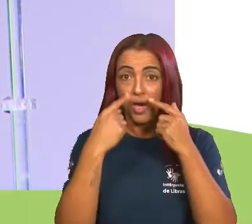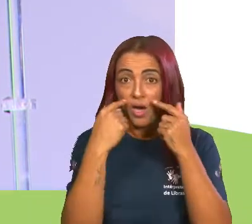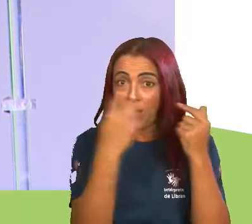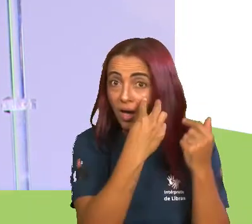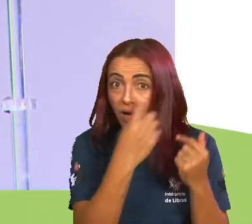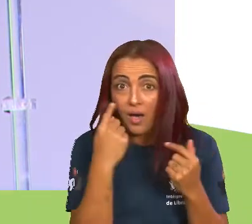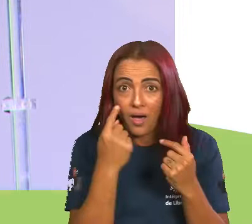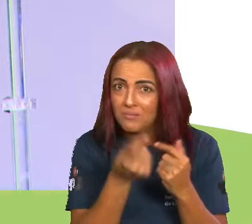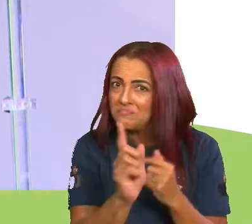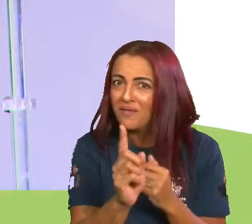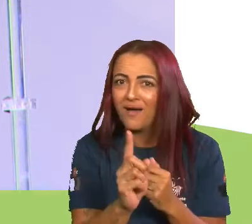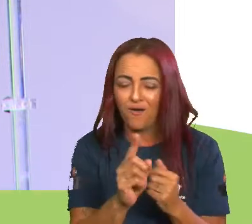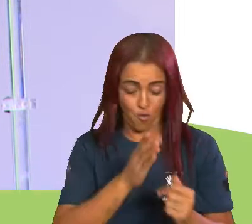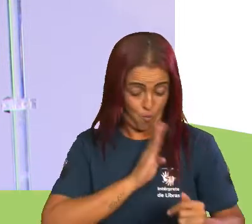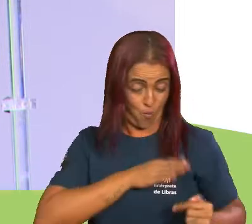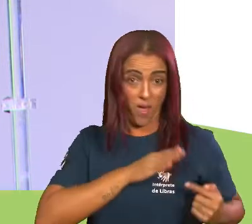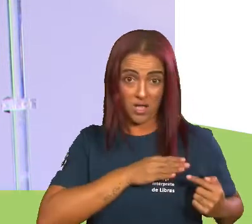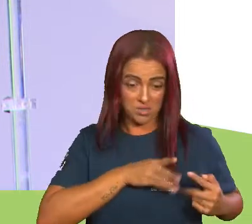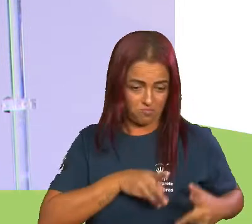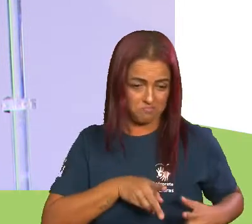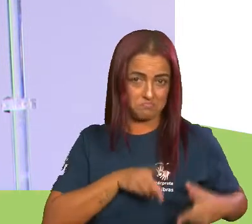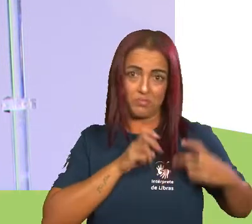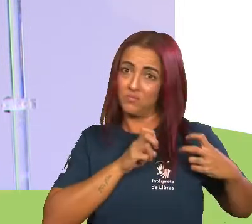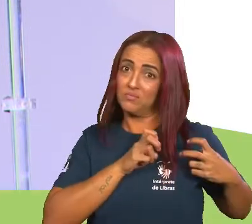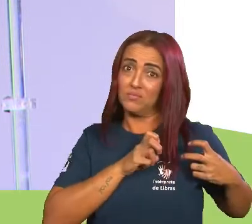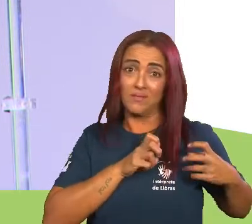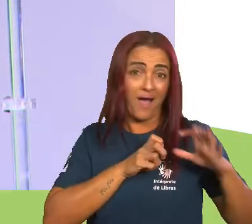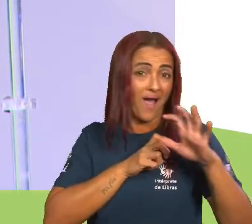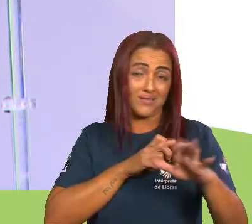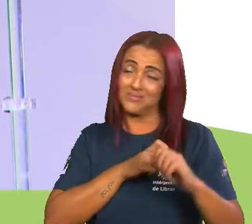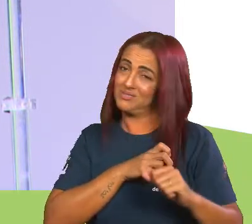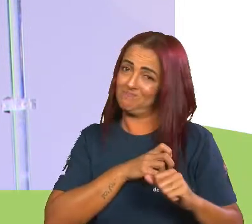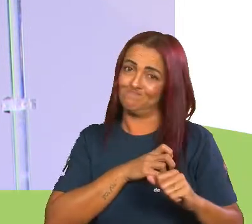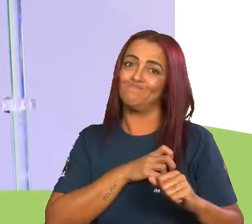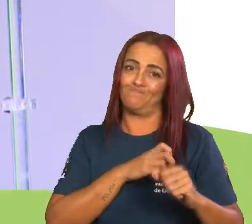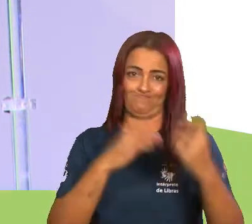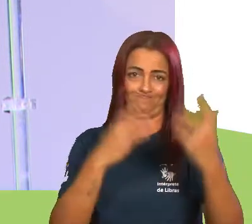vê com o coração. Então,